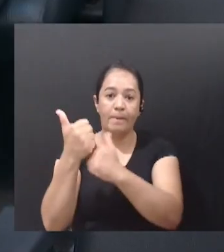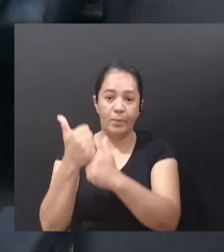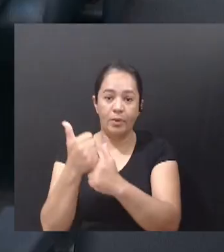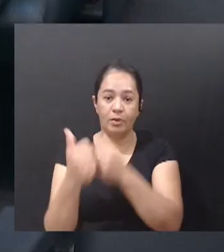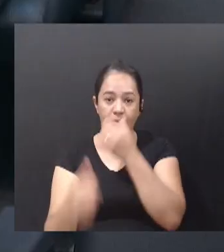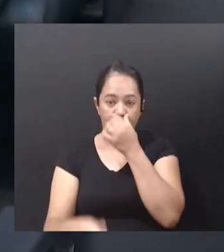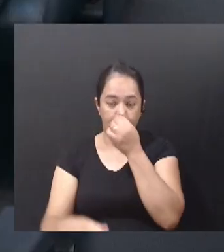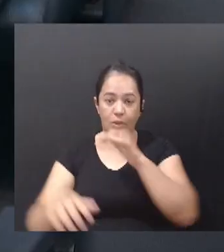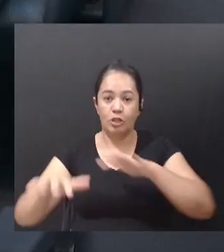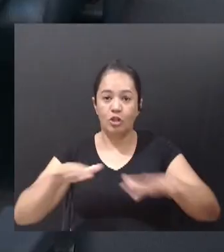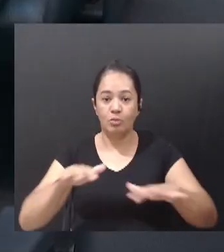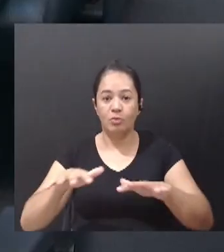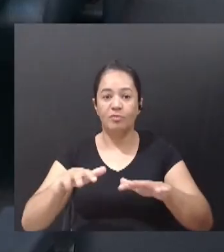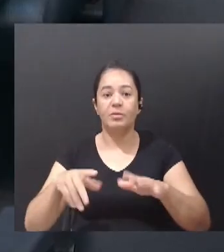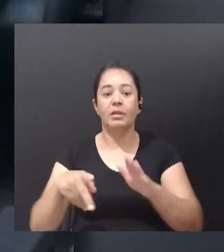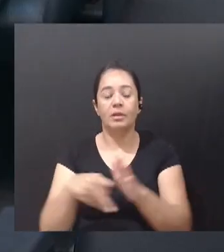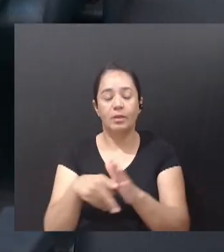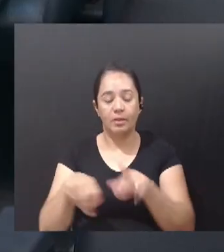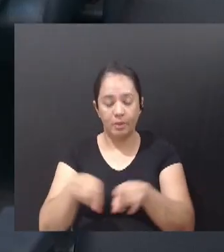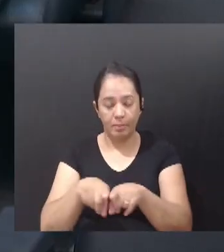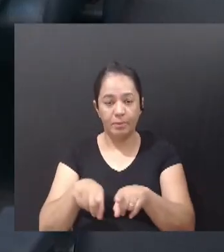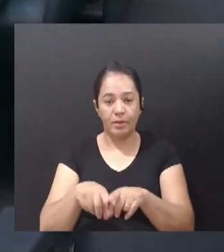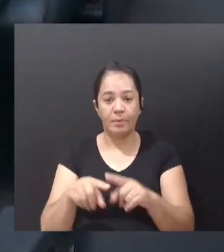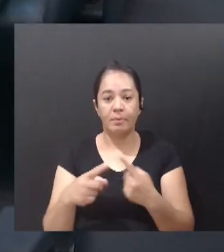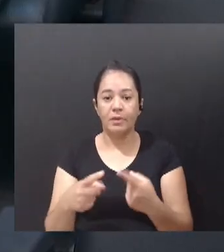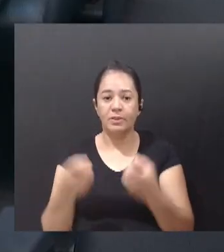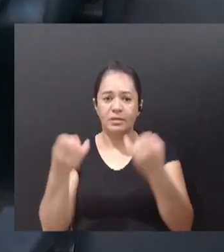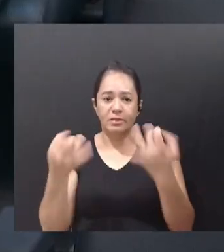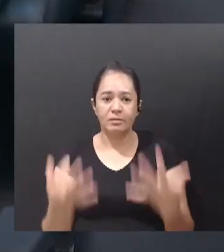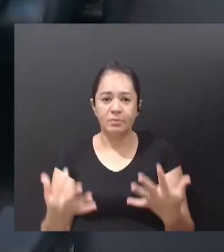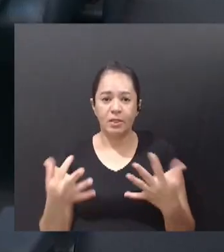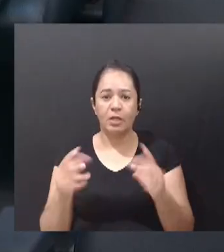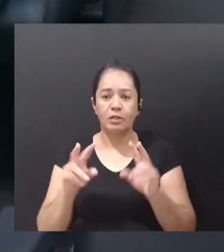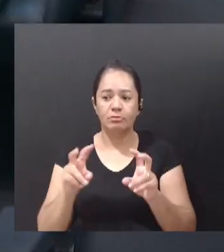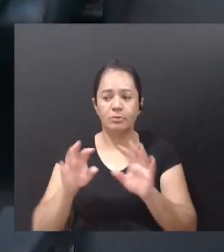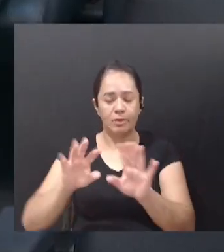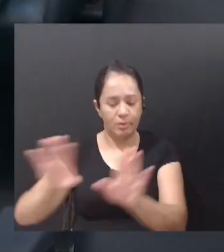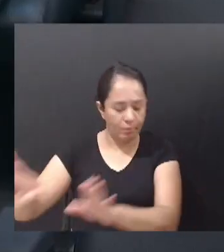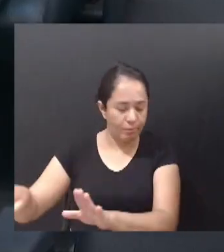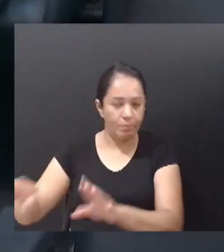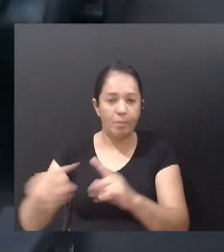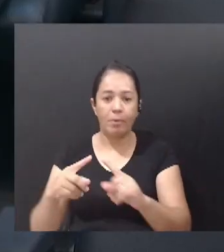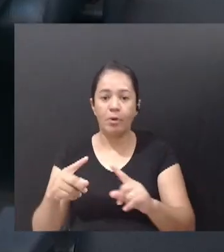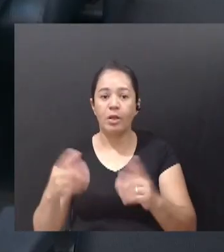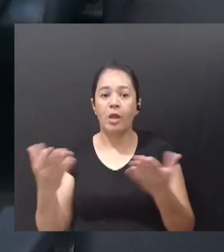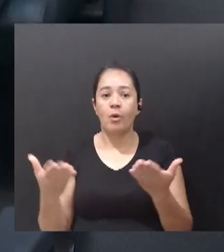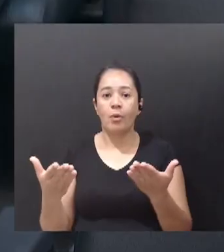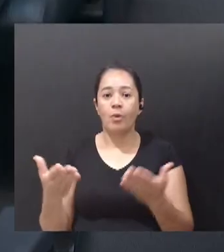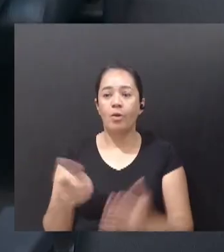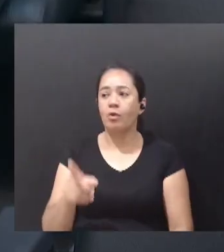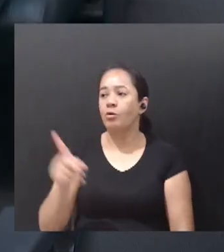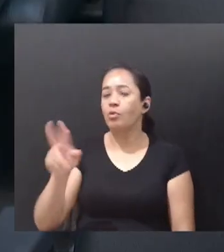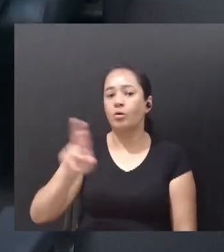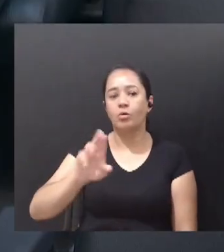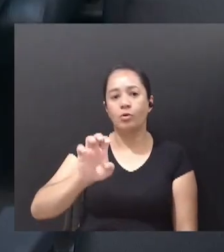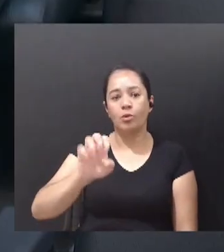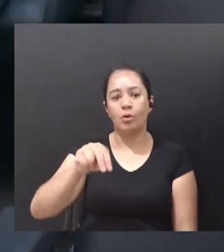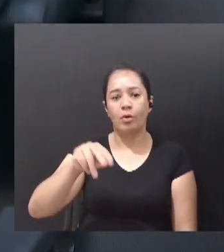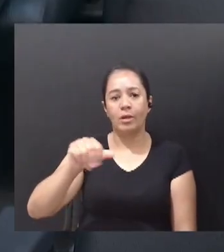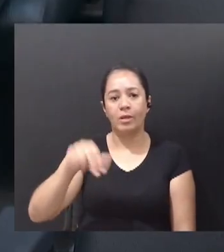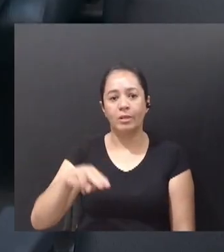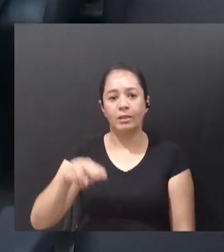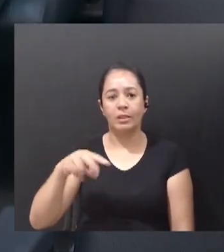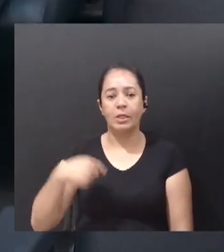da hip hop também. Mas não quero falar exatamente sobre isso, porque a fala do Renan me trouxe uma